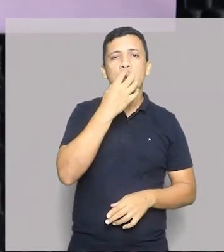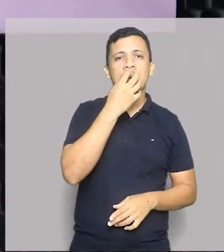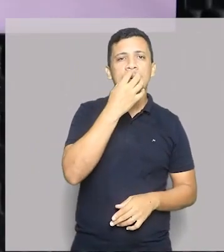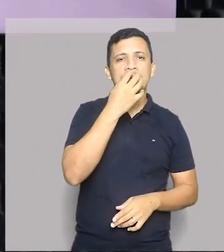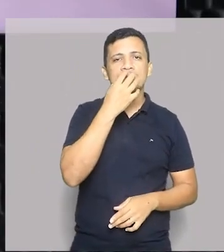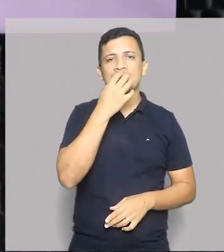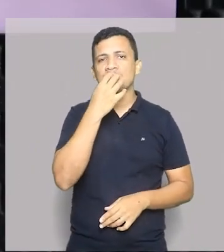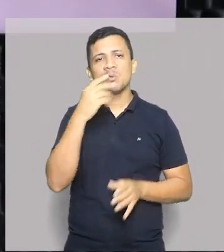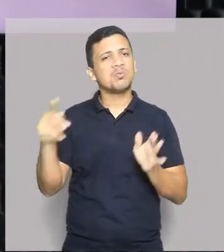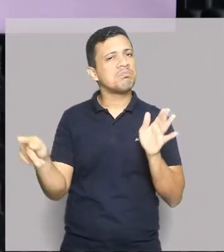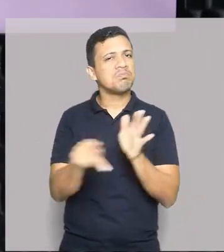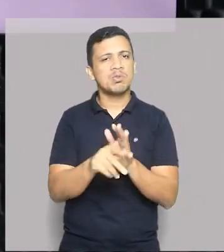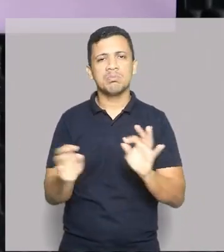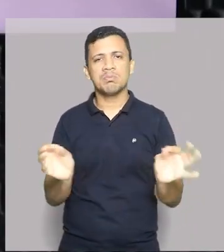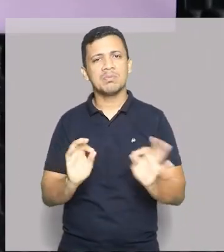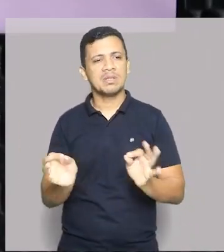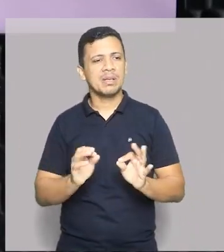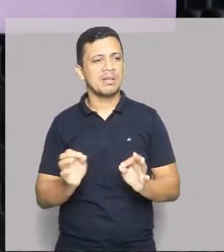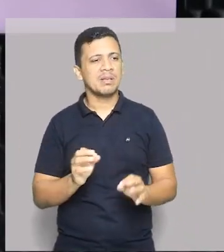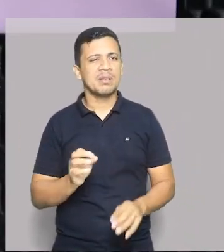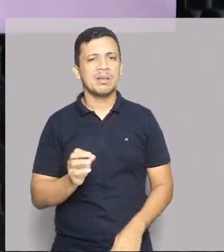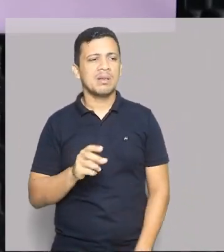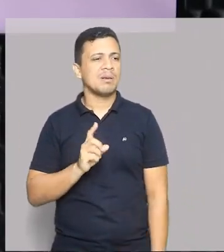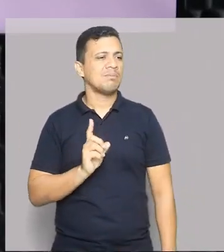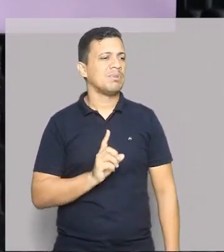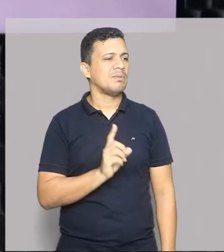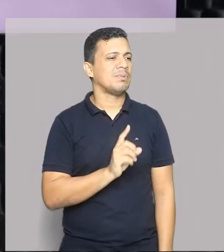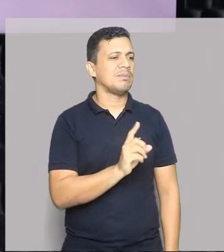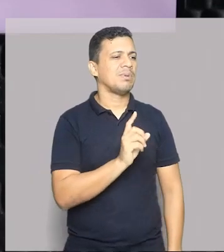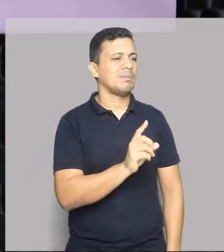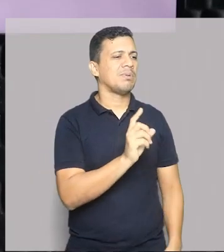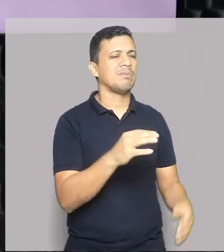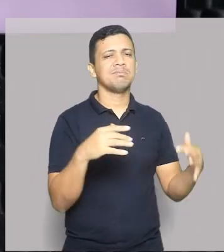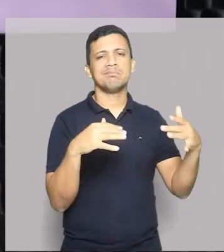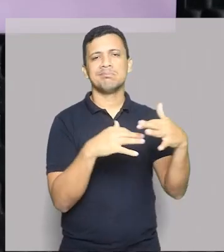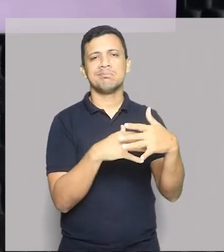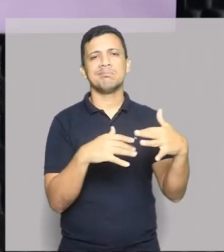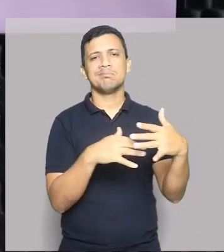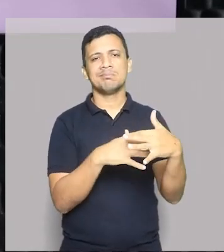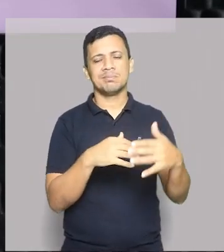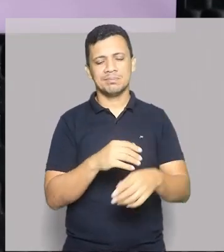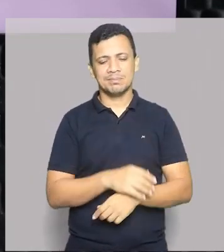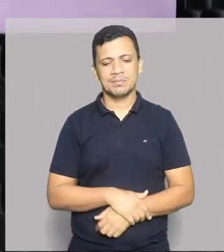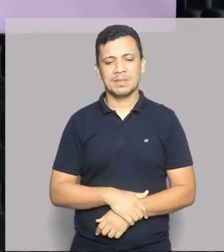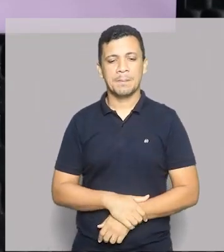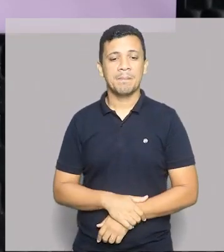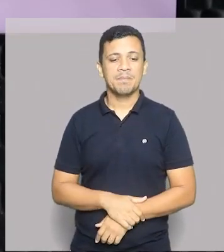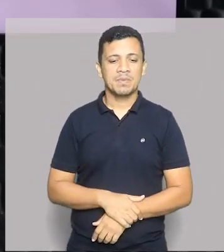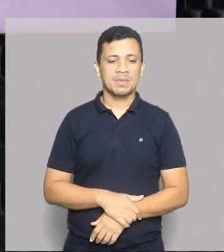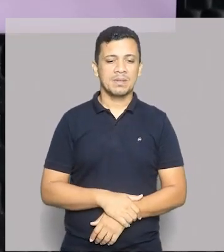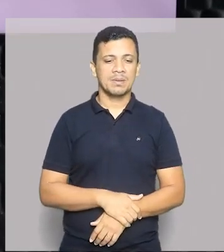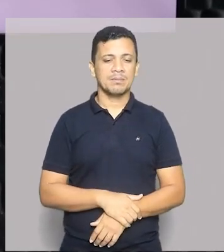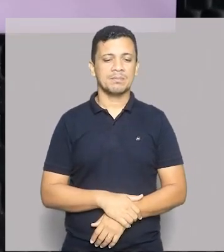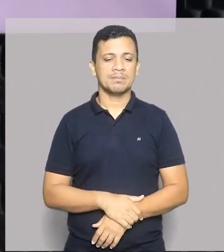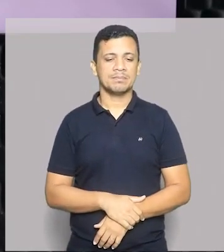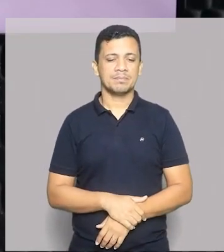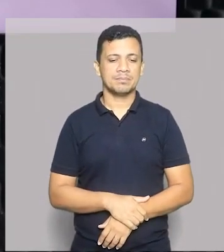fazer por eliminação, né? Você que está atento aí, prestou atenção, vai observar. Olha só, na